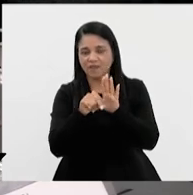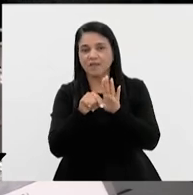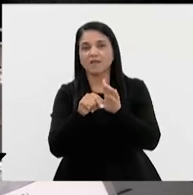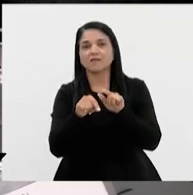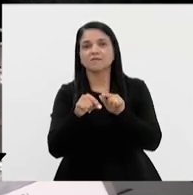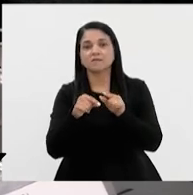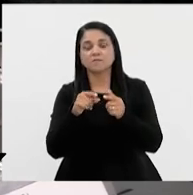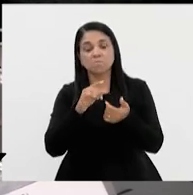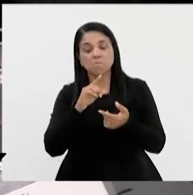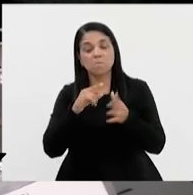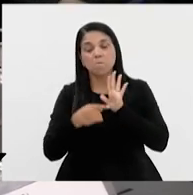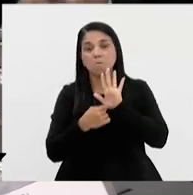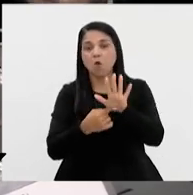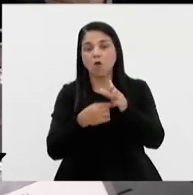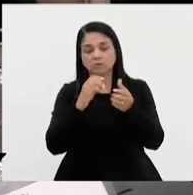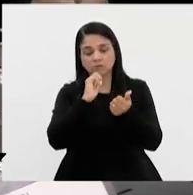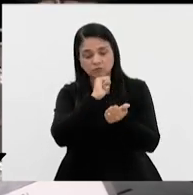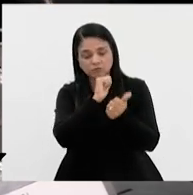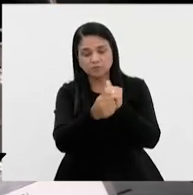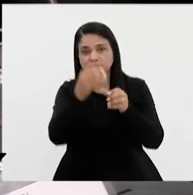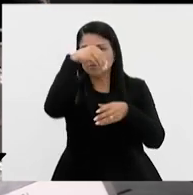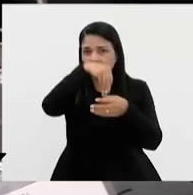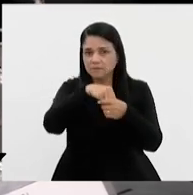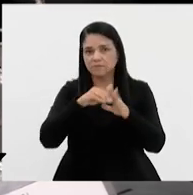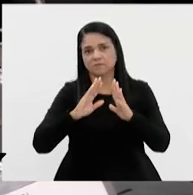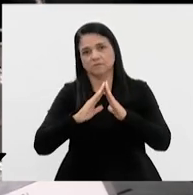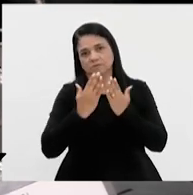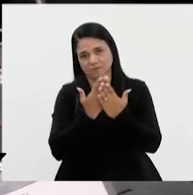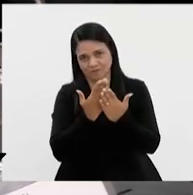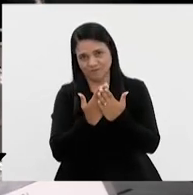do esporte dentro das escolas.